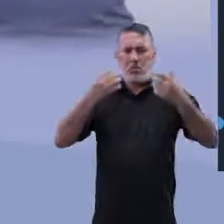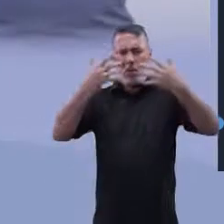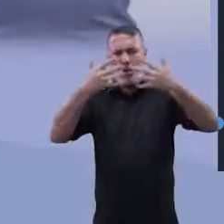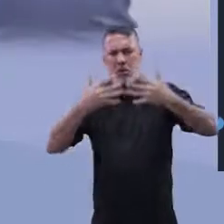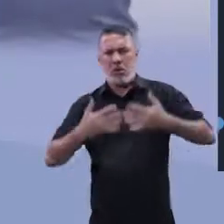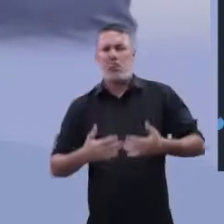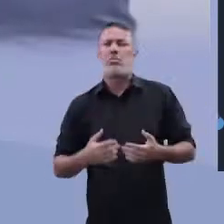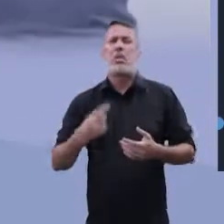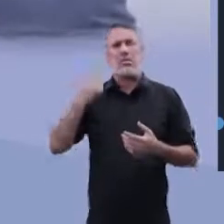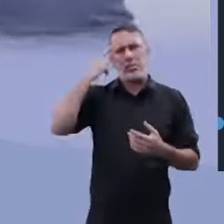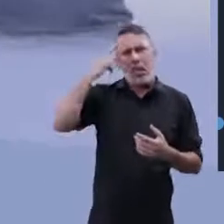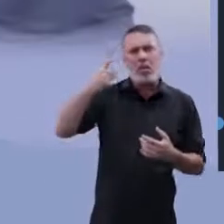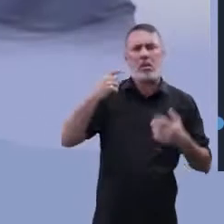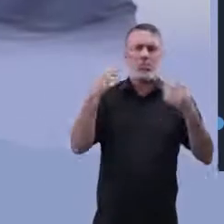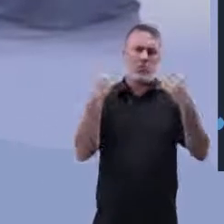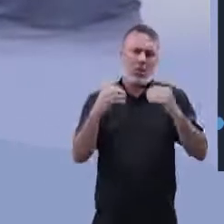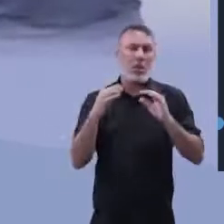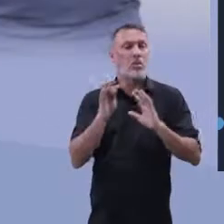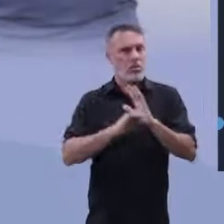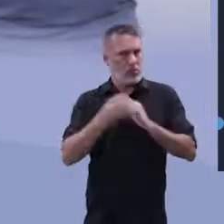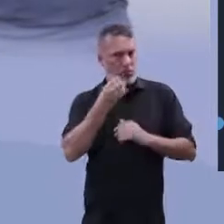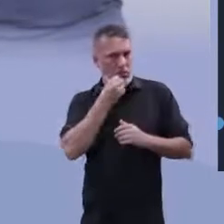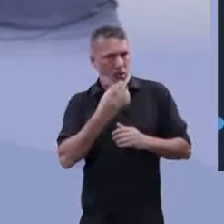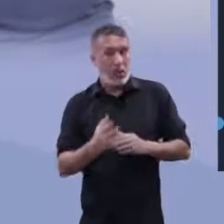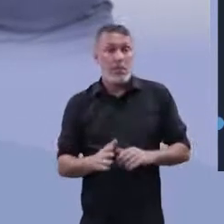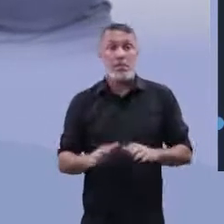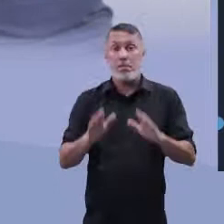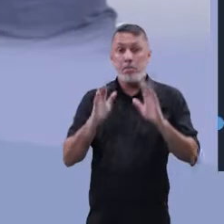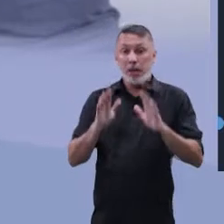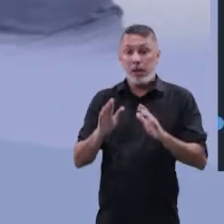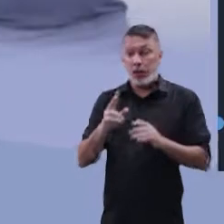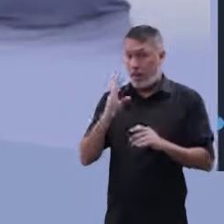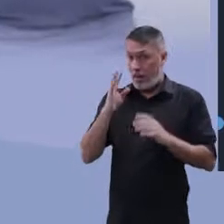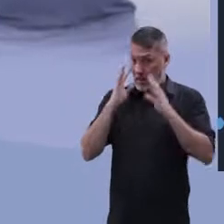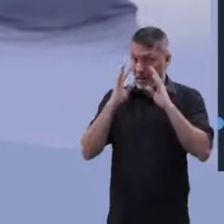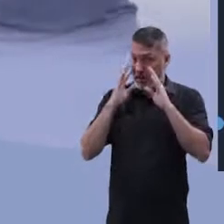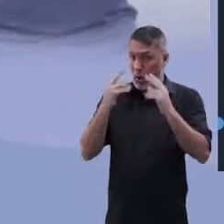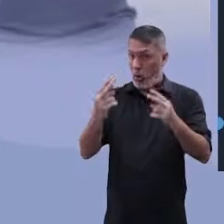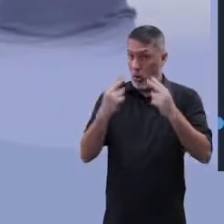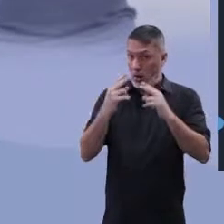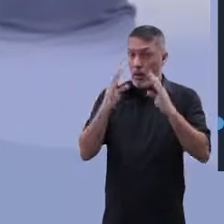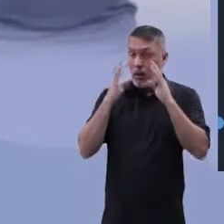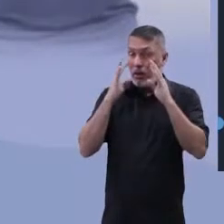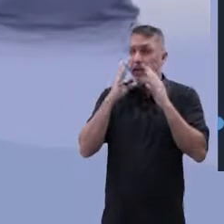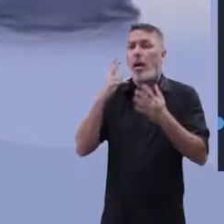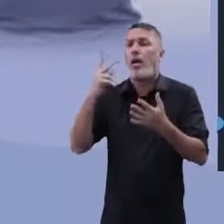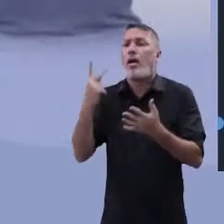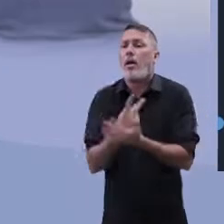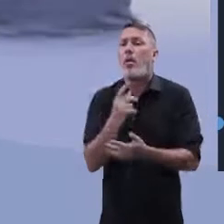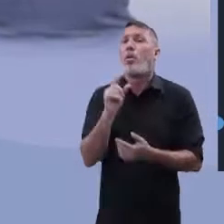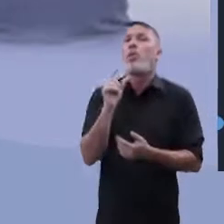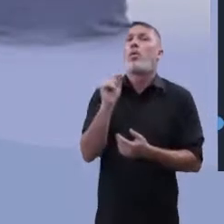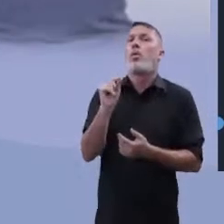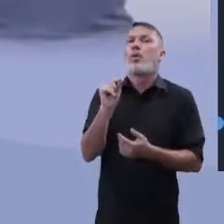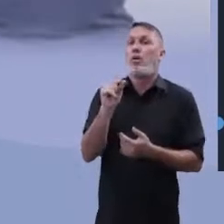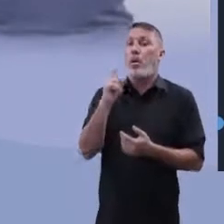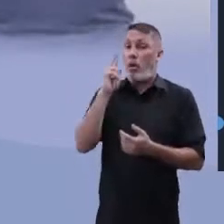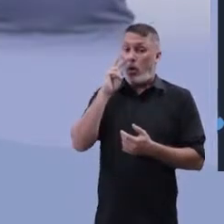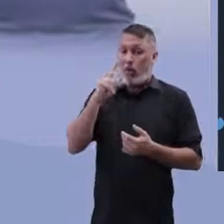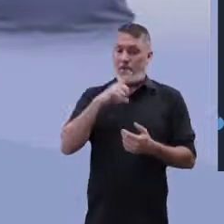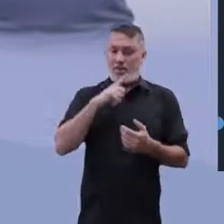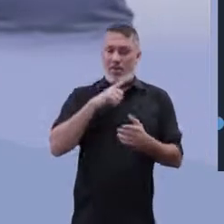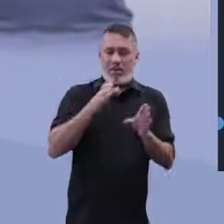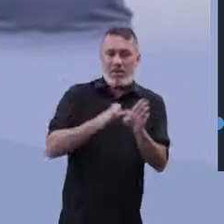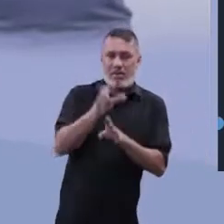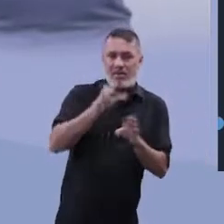fantástico, trata uma ideia, é um texto bom, só que preste bem atenção o que